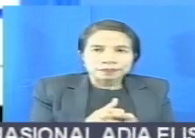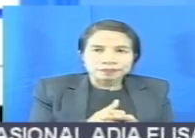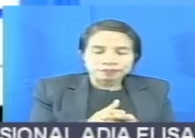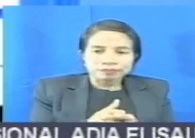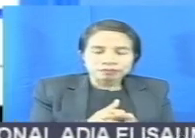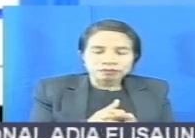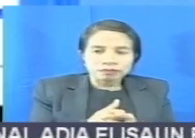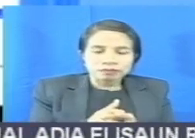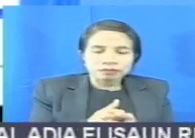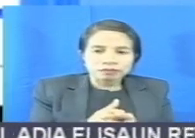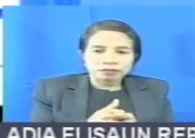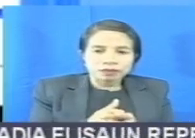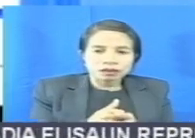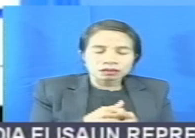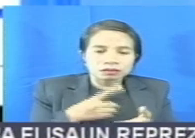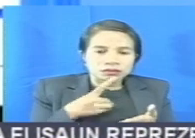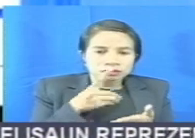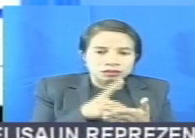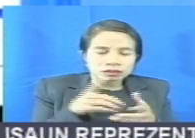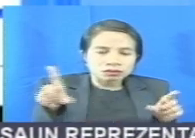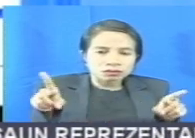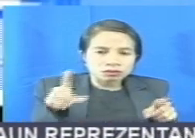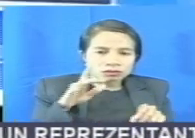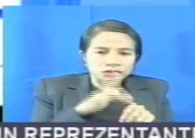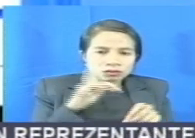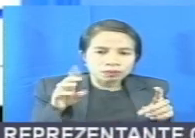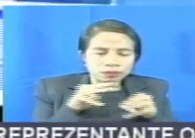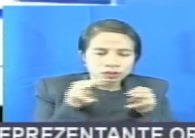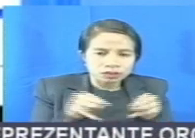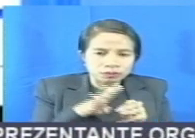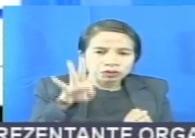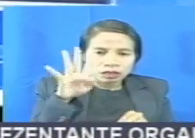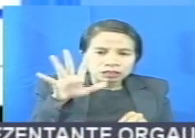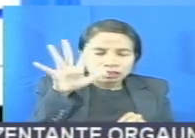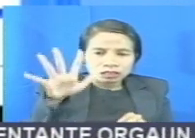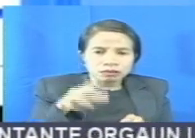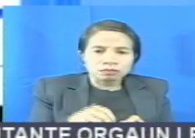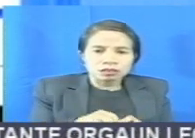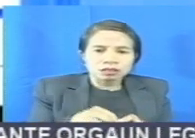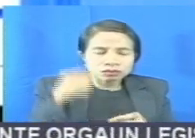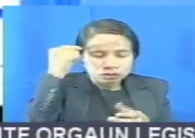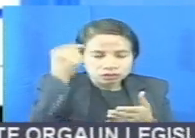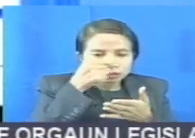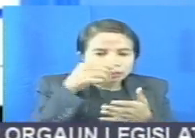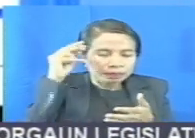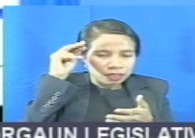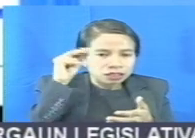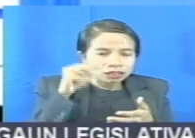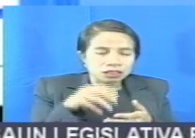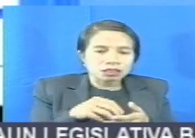desculpa, contingência, declaração apeta município hat clima. Ne ve tem ser ido ne secretário de estado ou ministro do